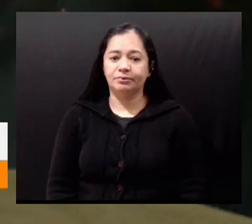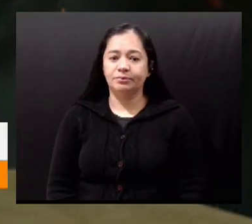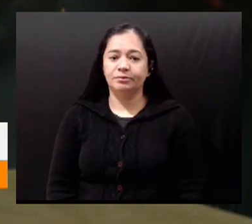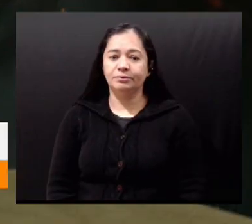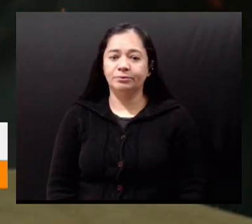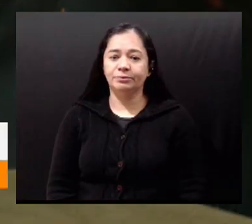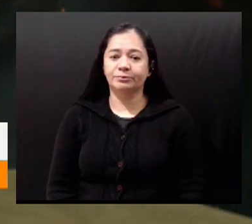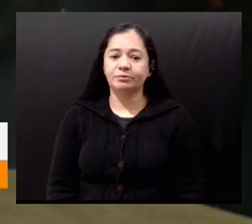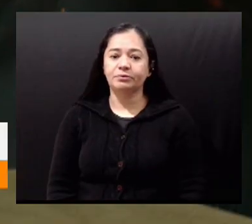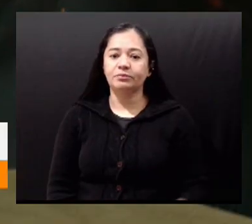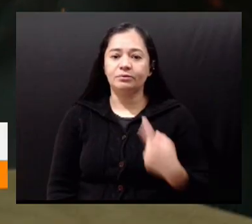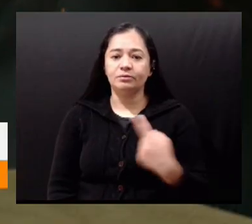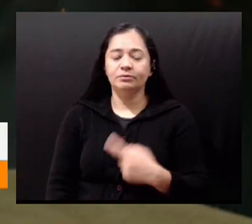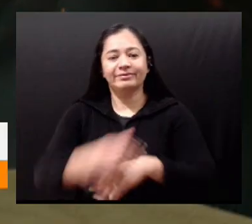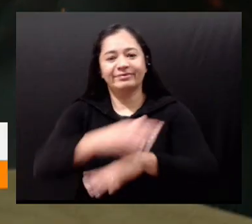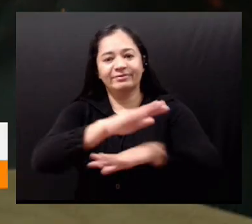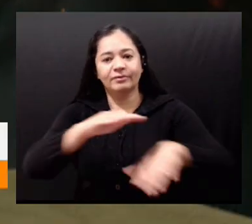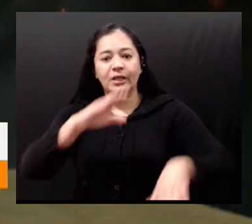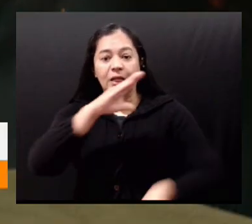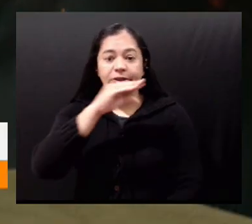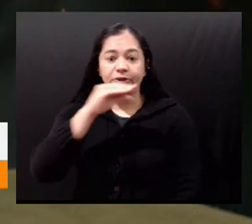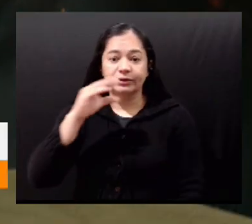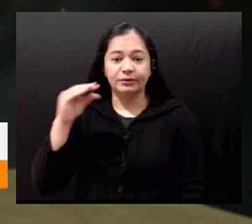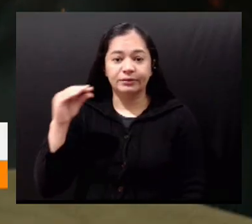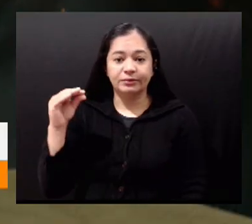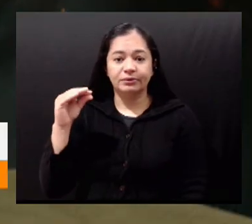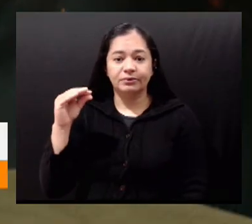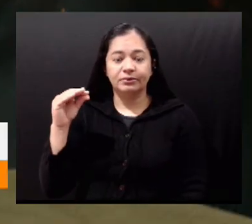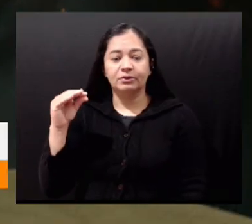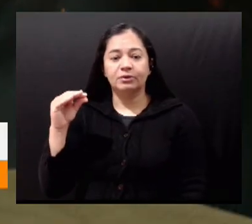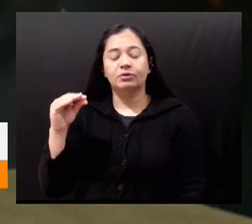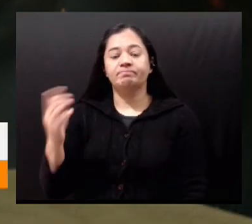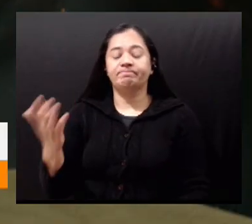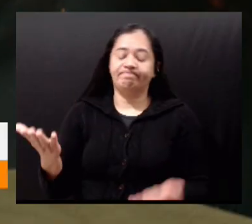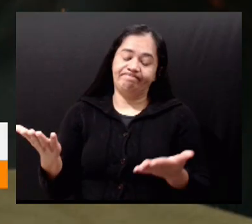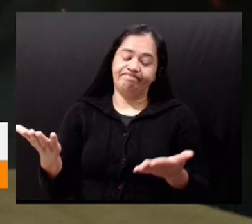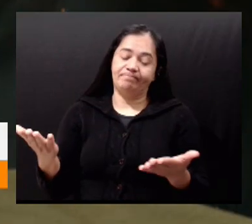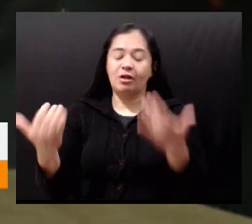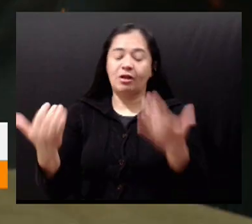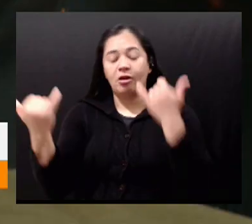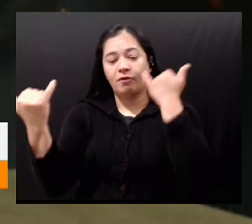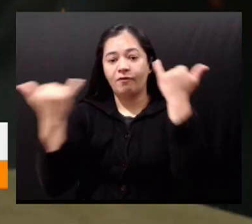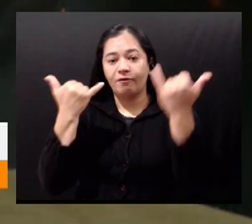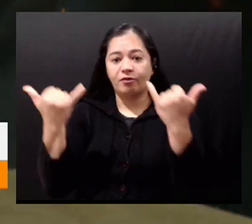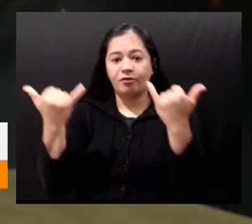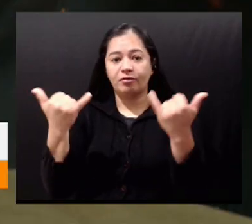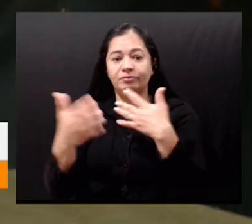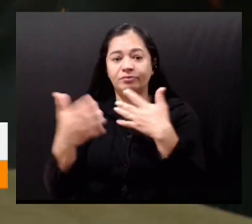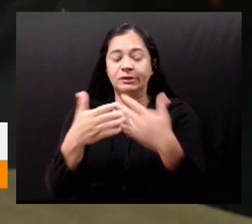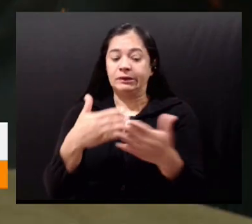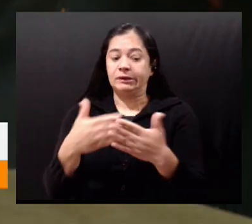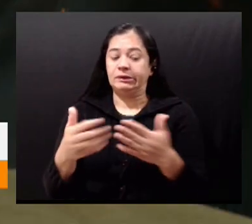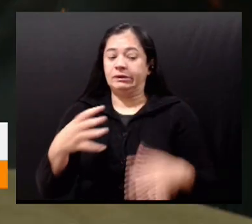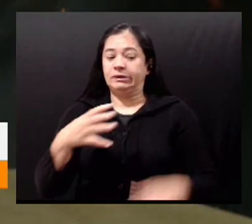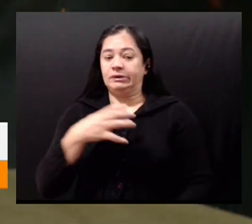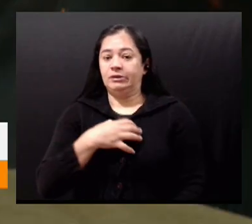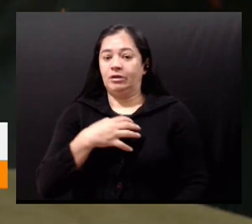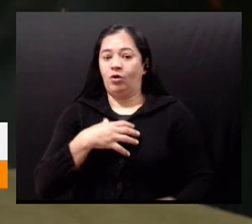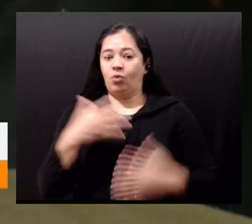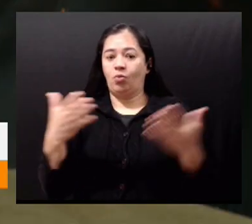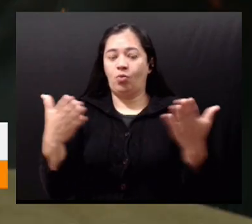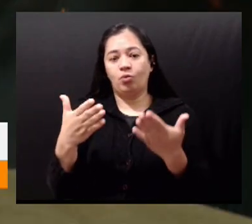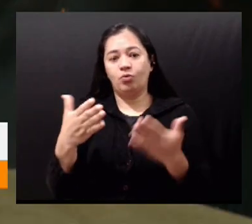e adolescentes, que têm na palma da mão informações de qualquer teor hoje em dia, né,